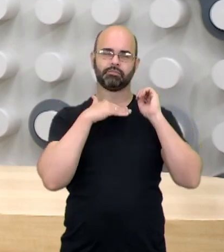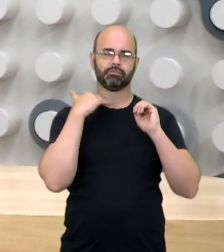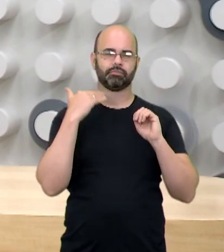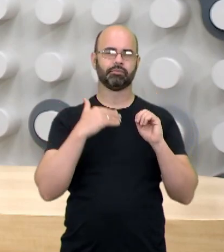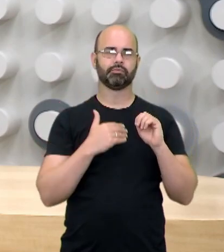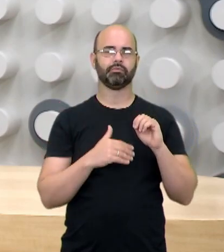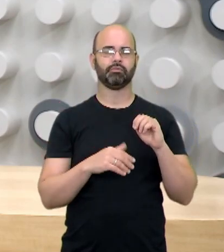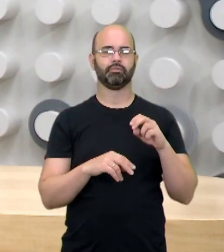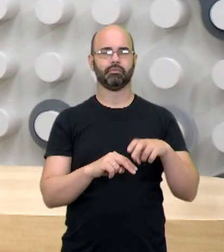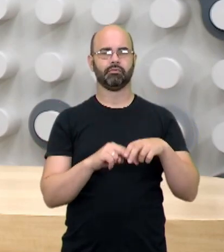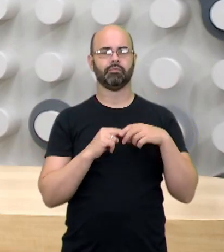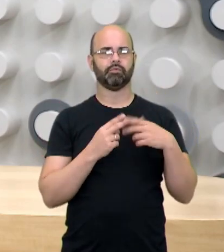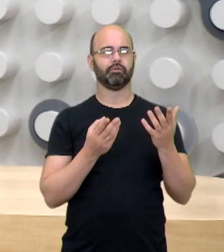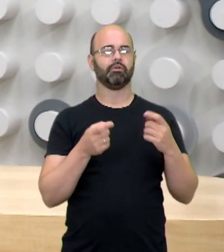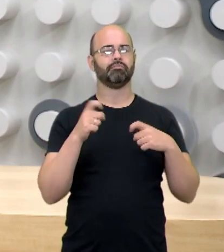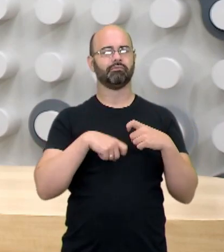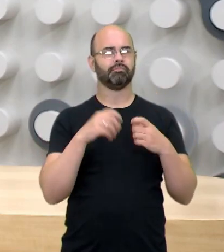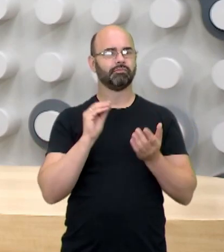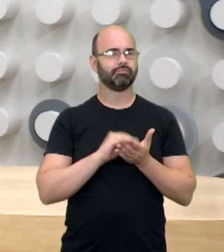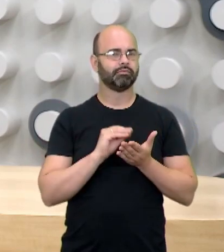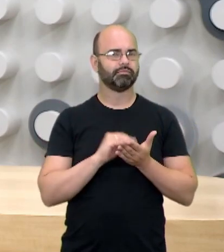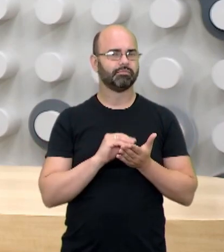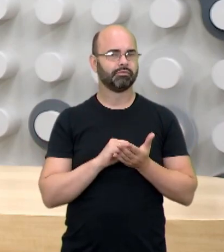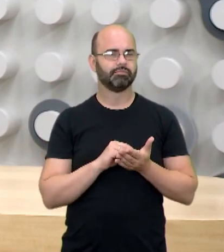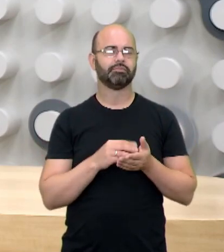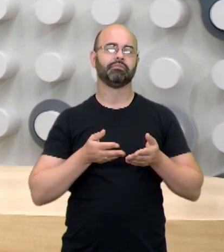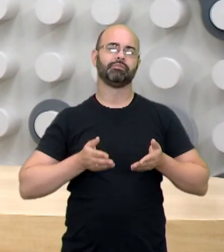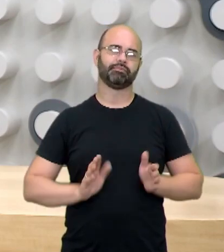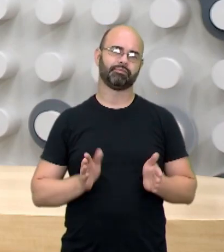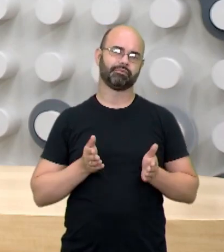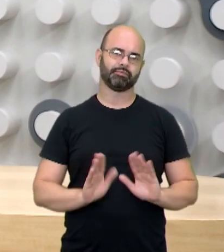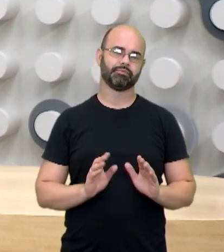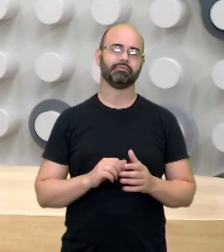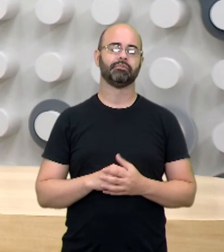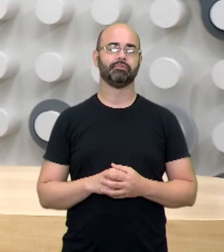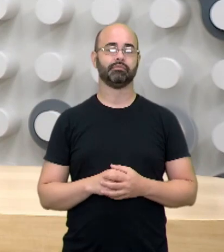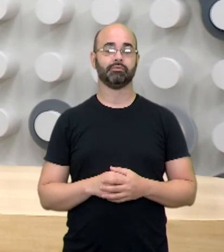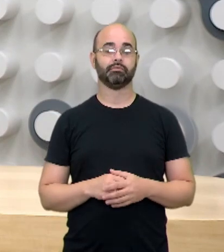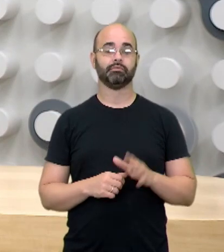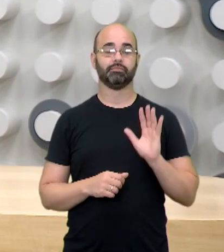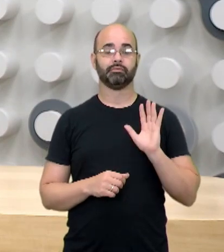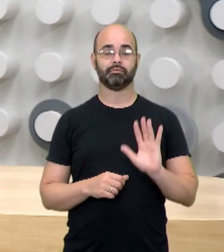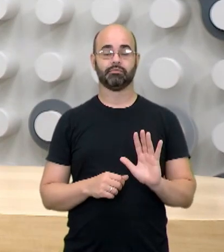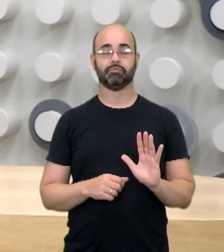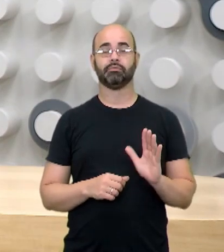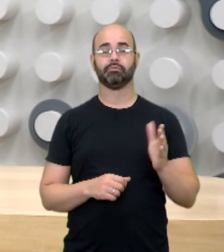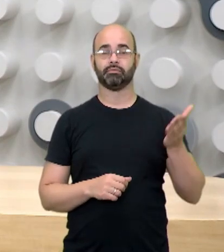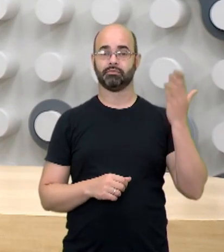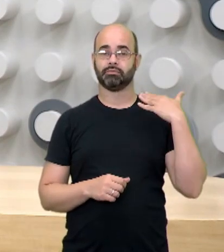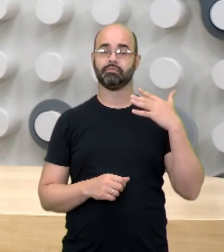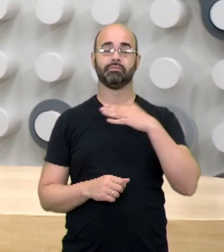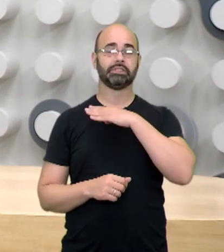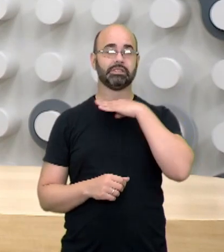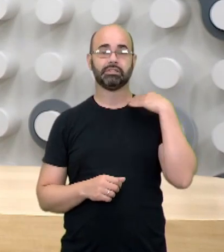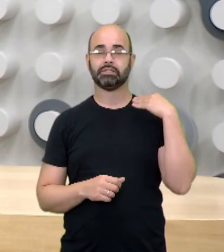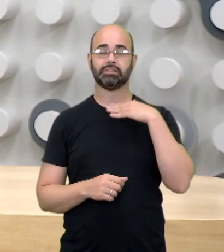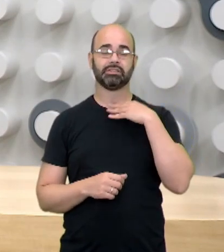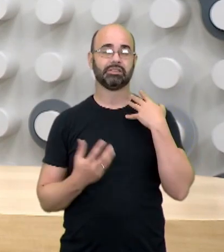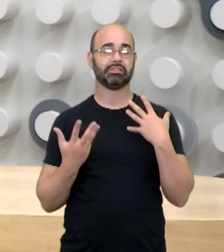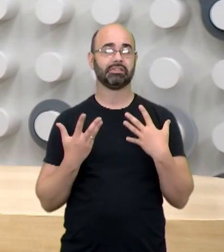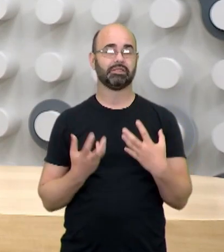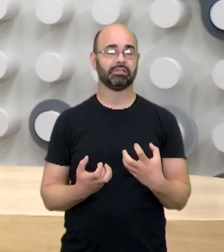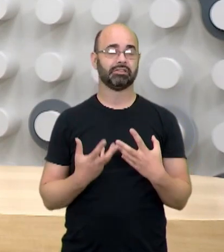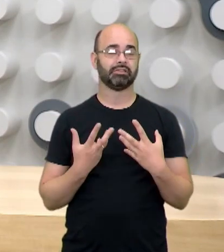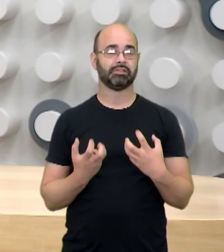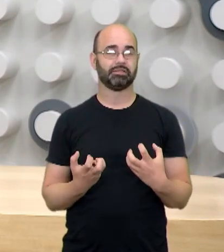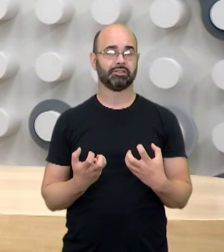alta taxa de fecundidade e de natalidade, né? Mas havia uma alta taxa de mortalidade, havia